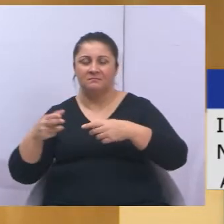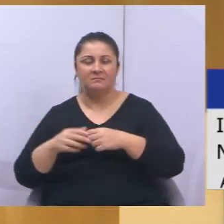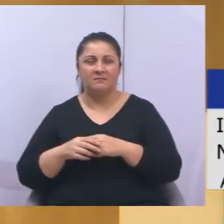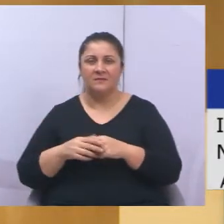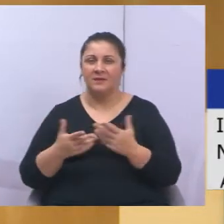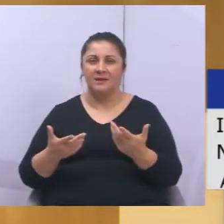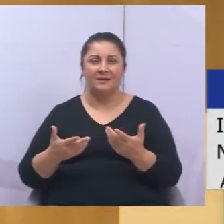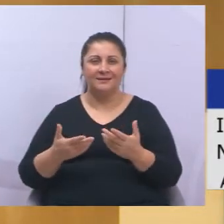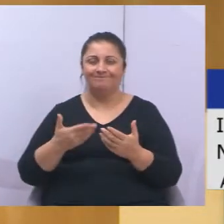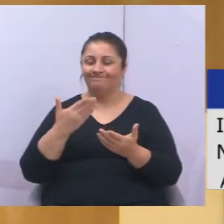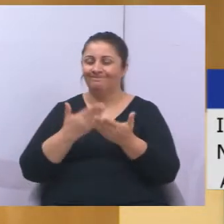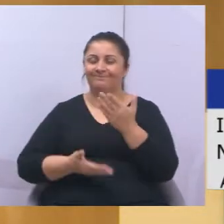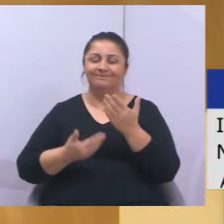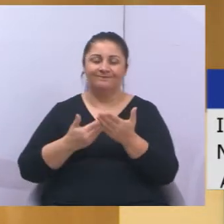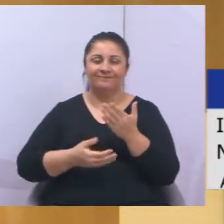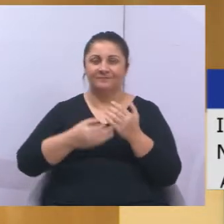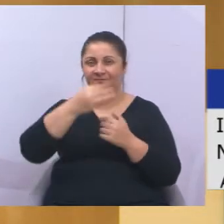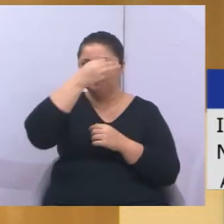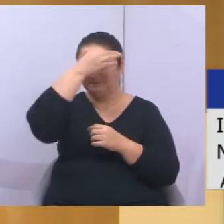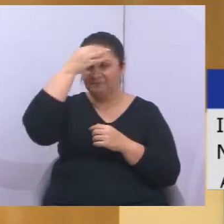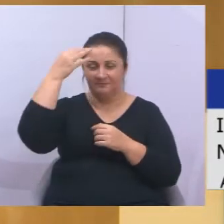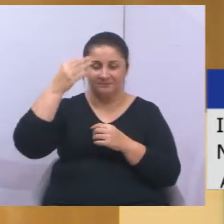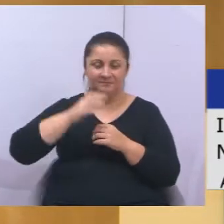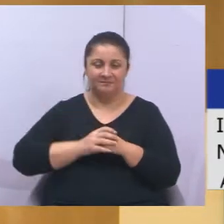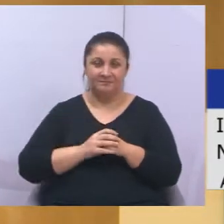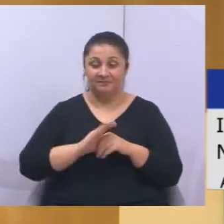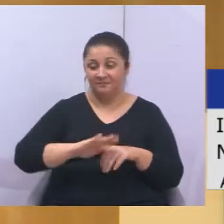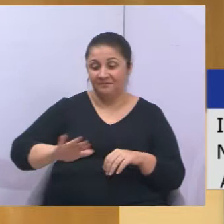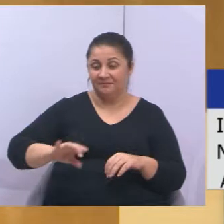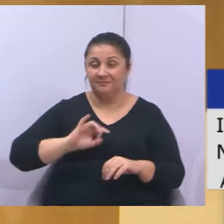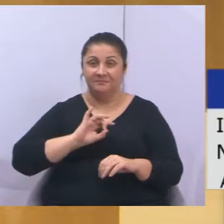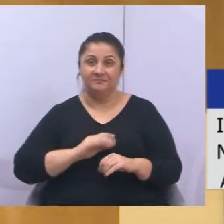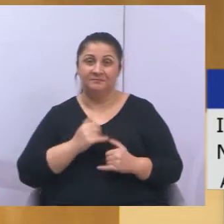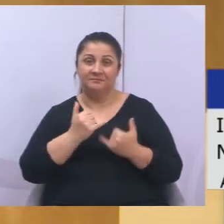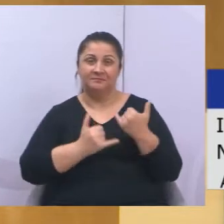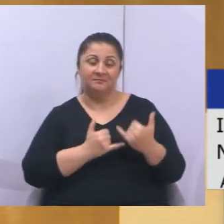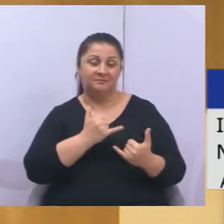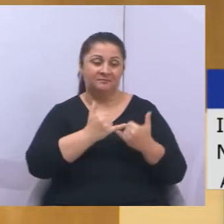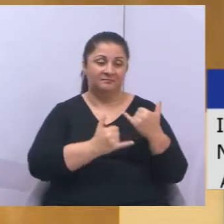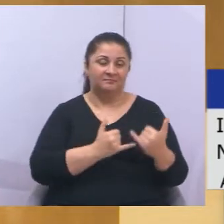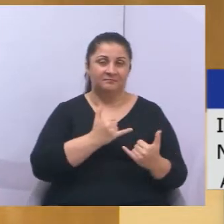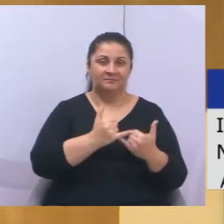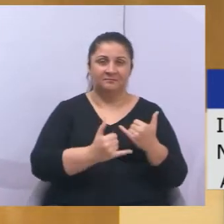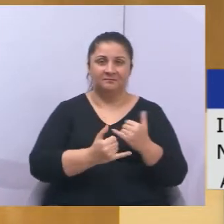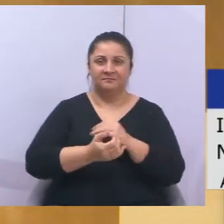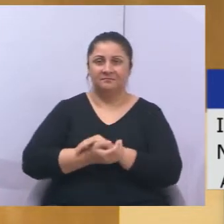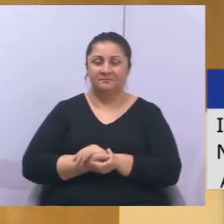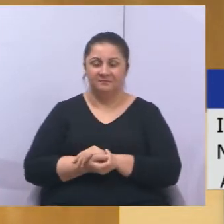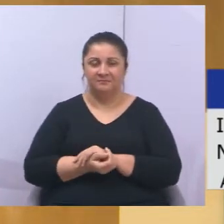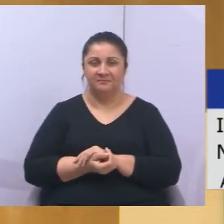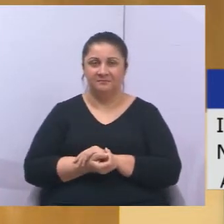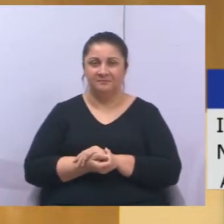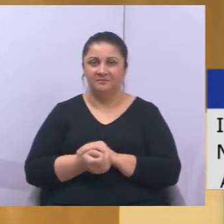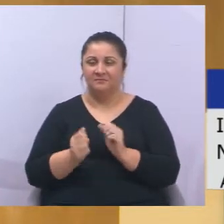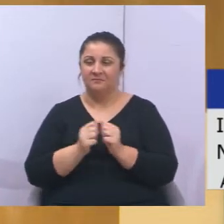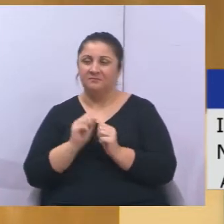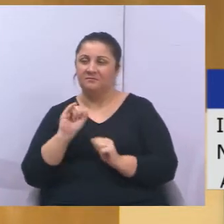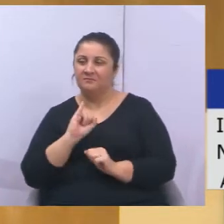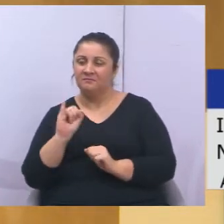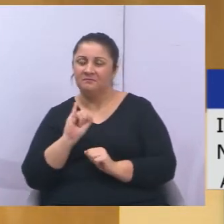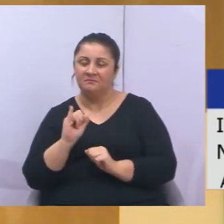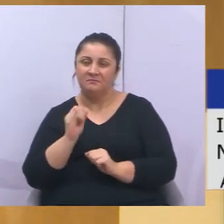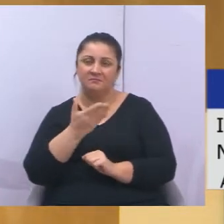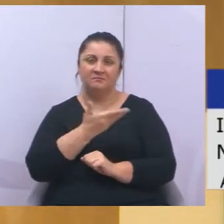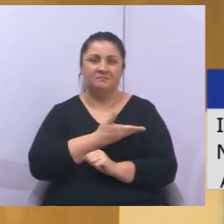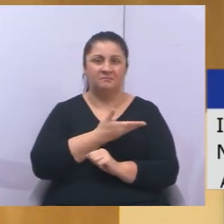infância, aquela em que as crianças simplesmente brincam, brincam e brincam. Com os irmãos, com os colegas